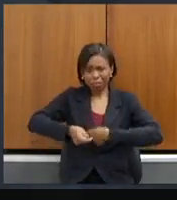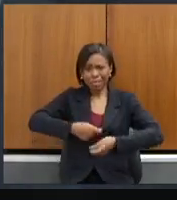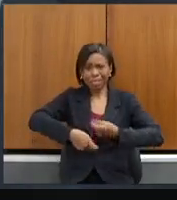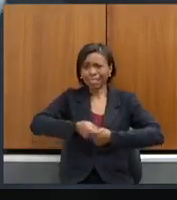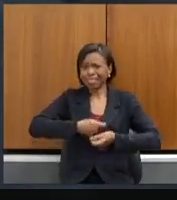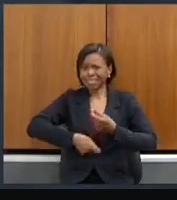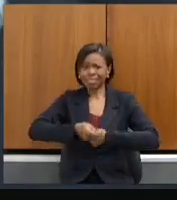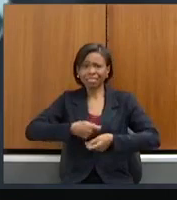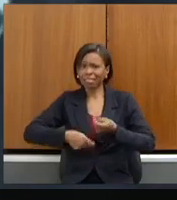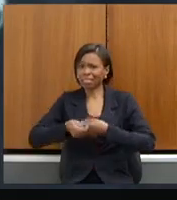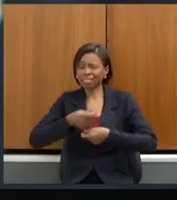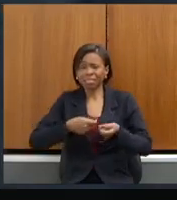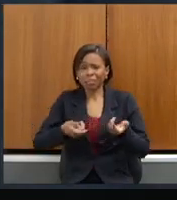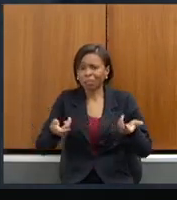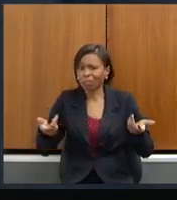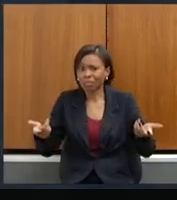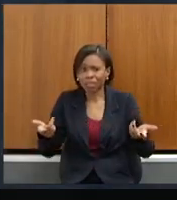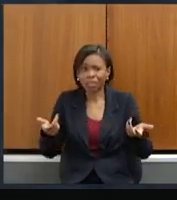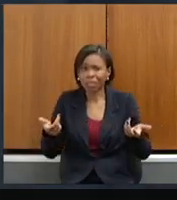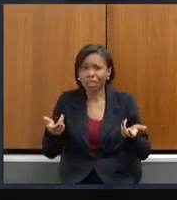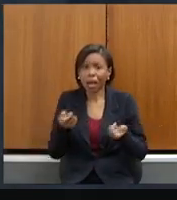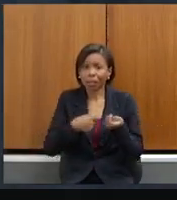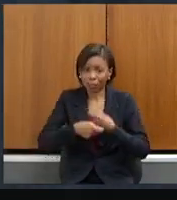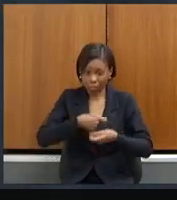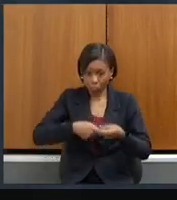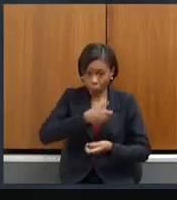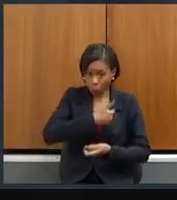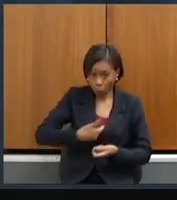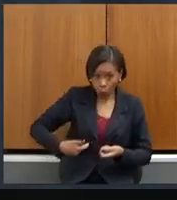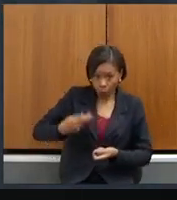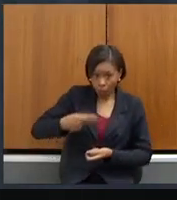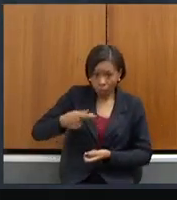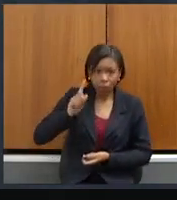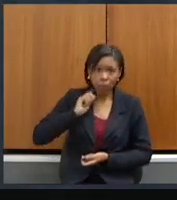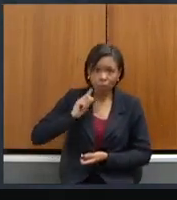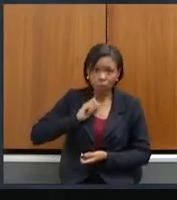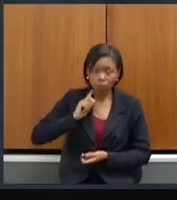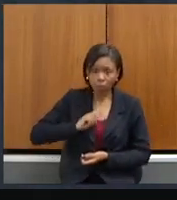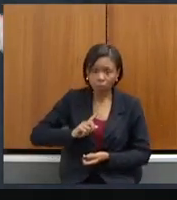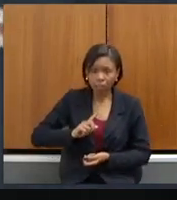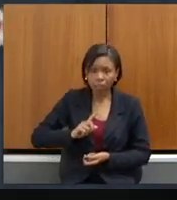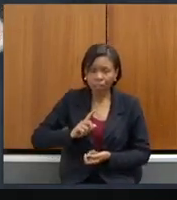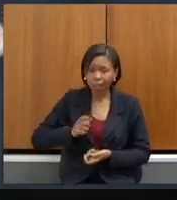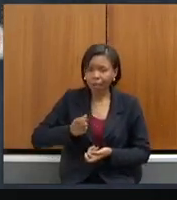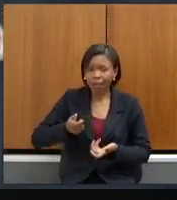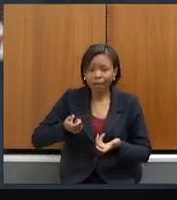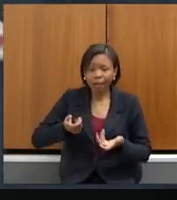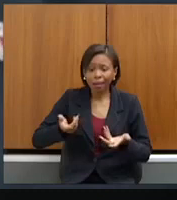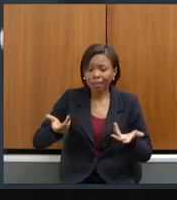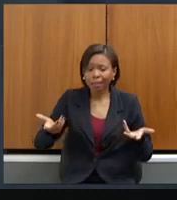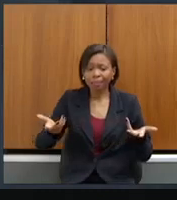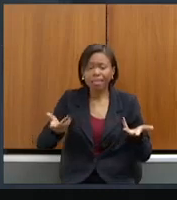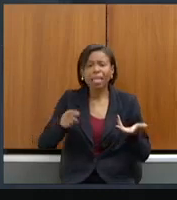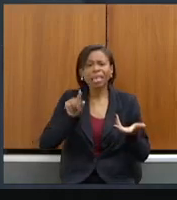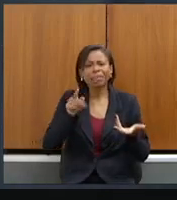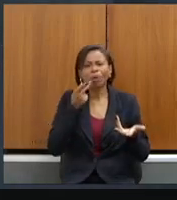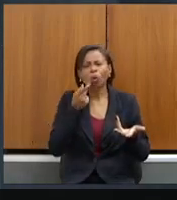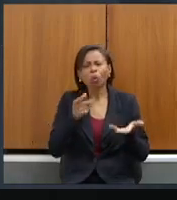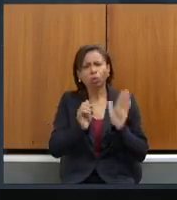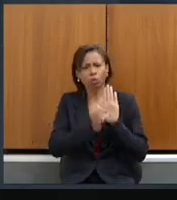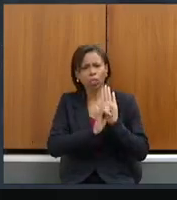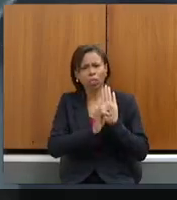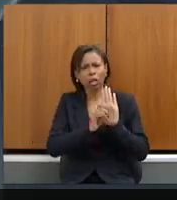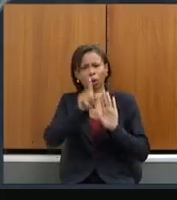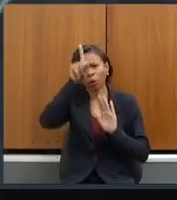consertar confessando administração pública de Minas tá concessão da ele disse no edital tu